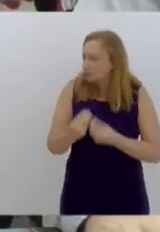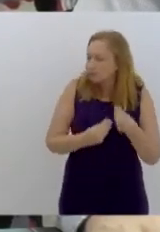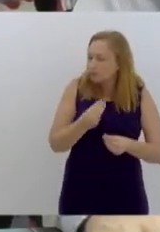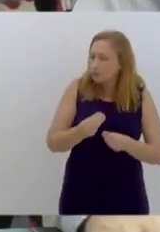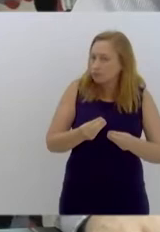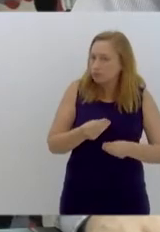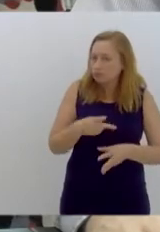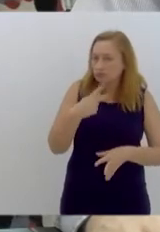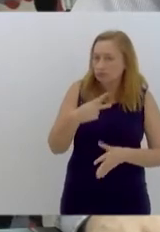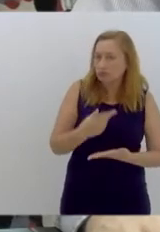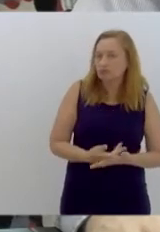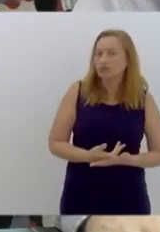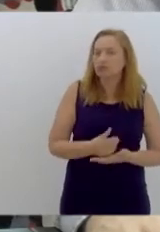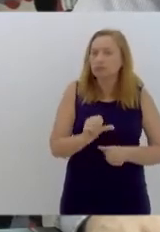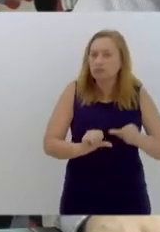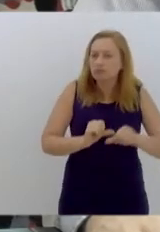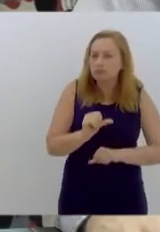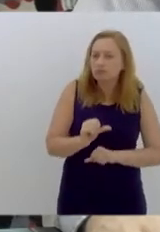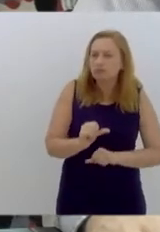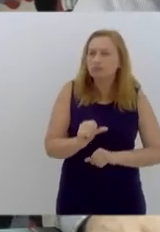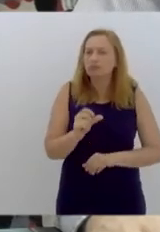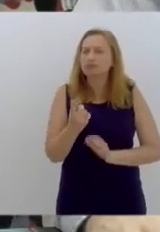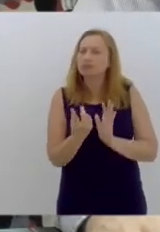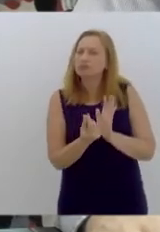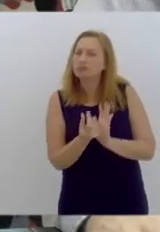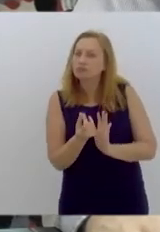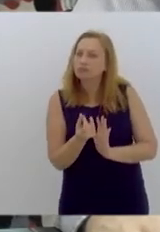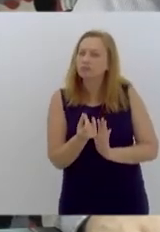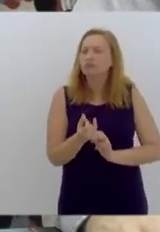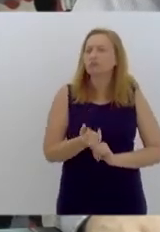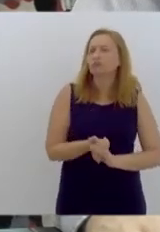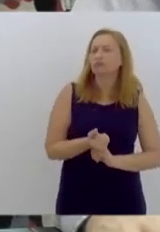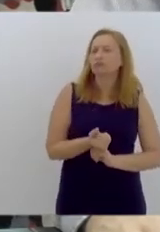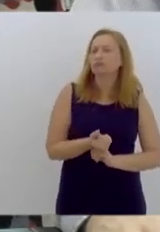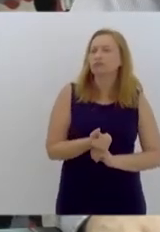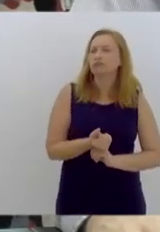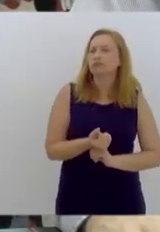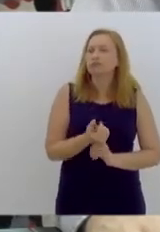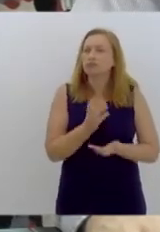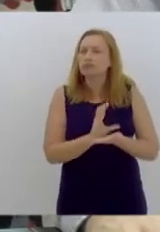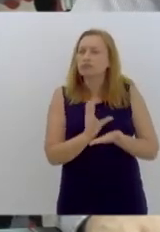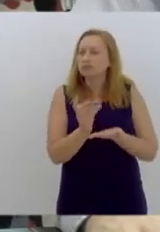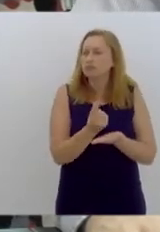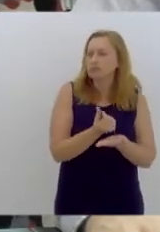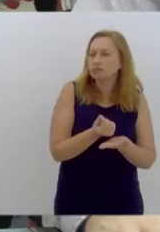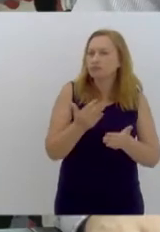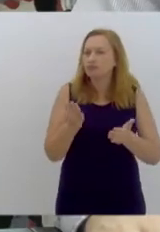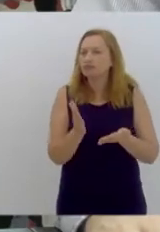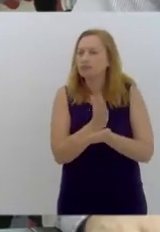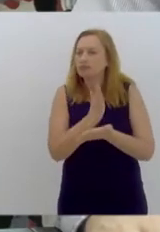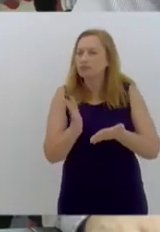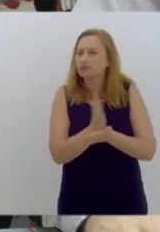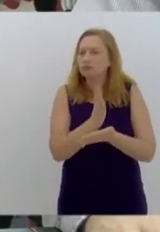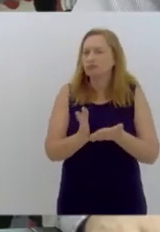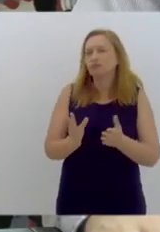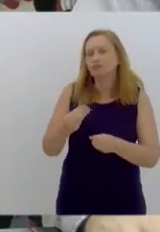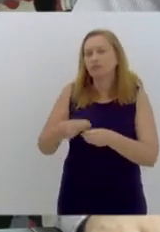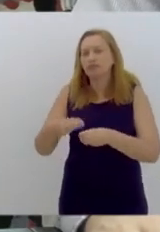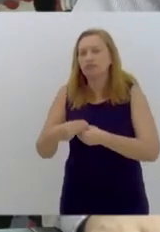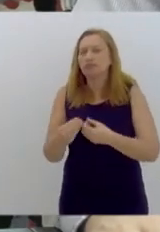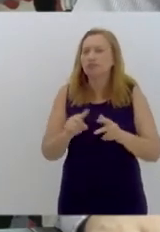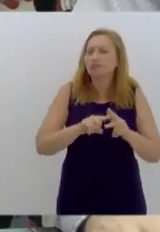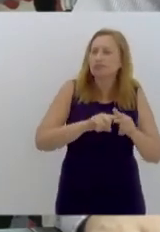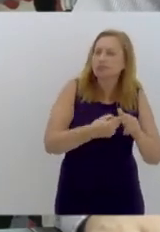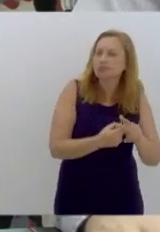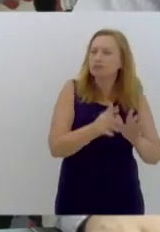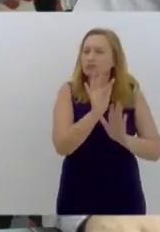que, por exemplo, quando a gente muda uma alíquota ou uma porcentagem para algum município, porque mudou o contexto socioeconômico ou